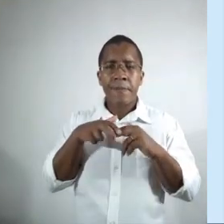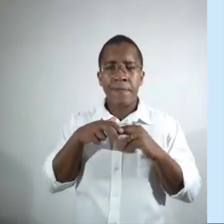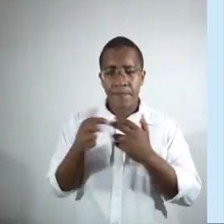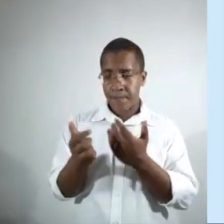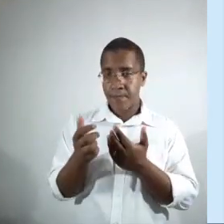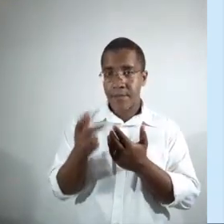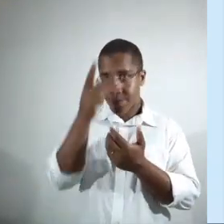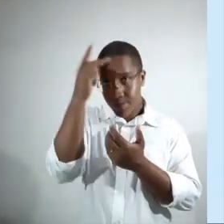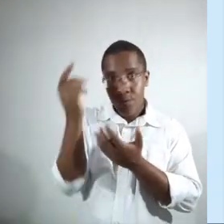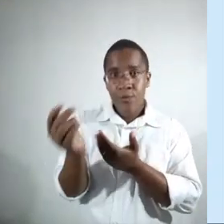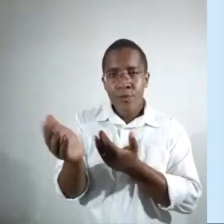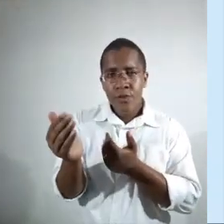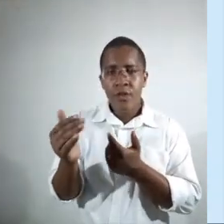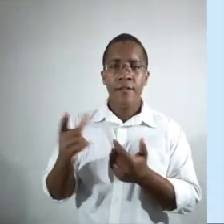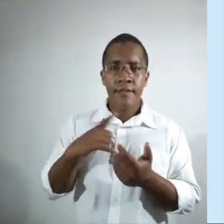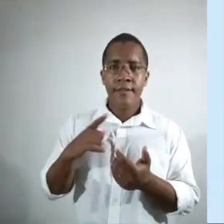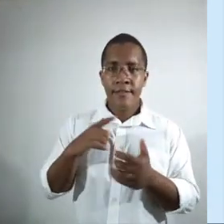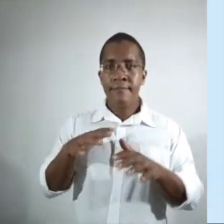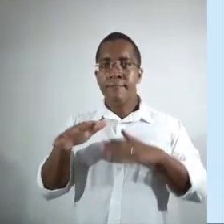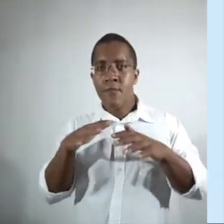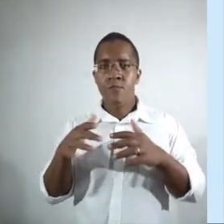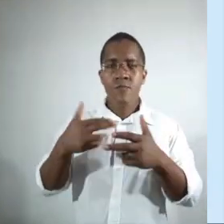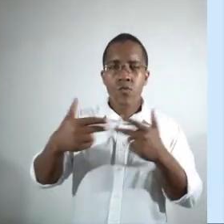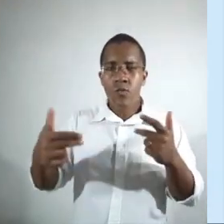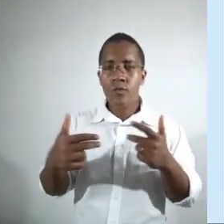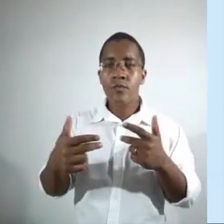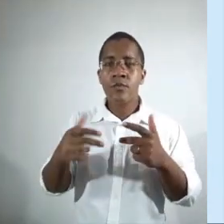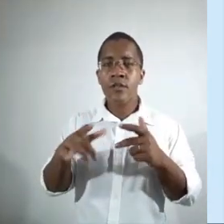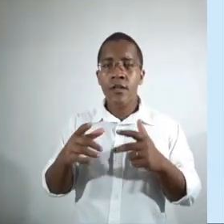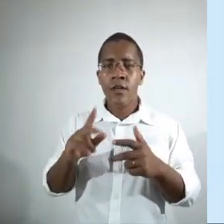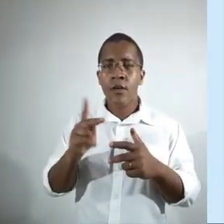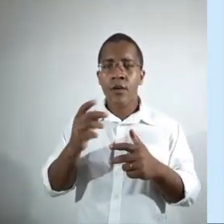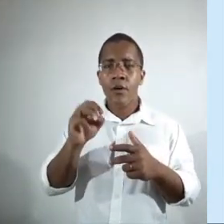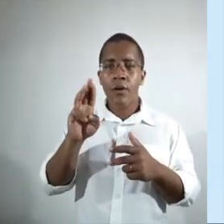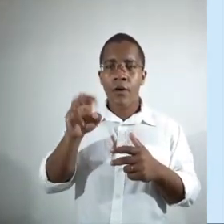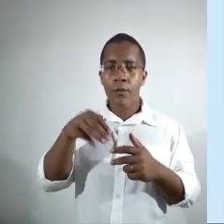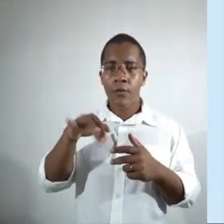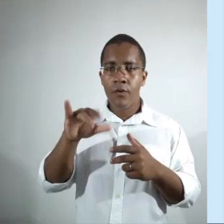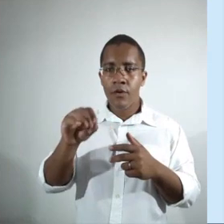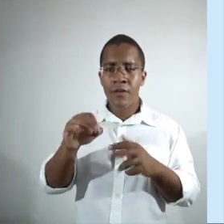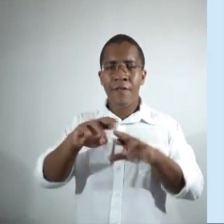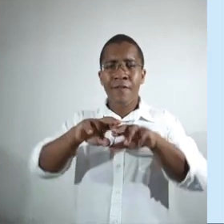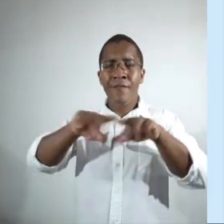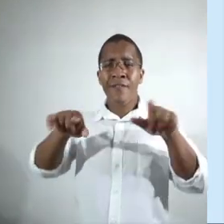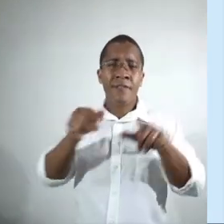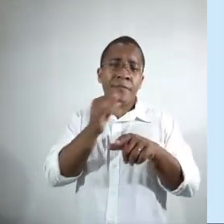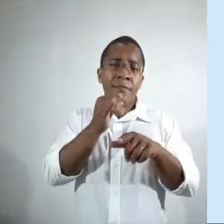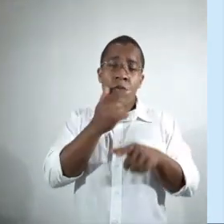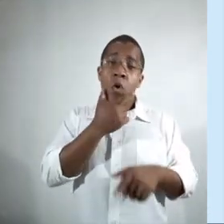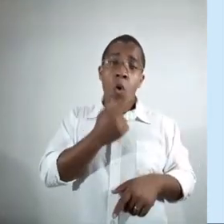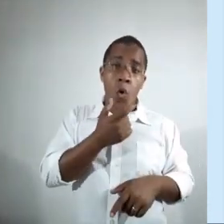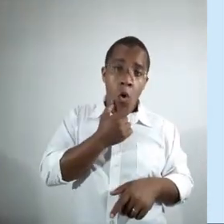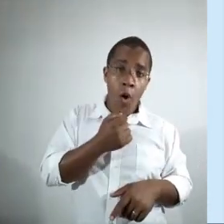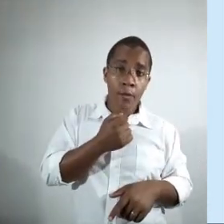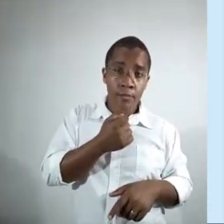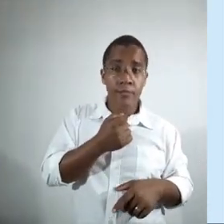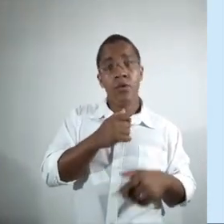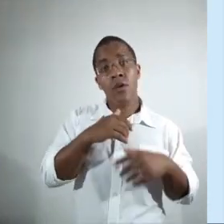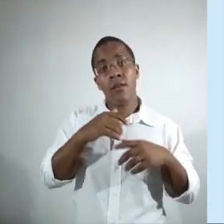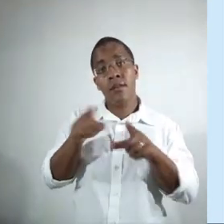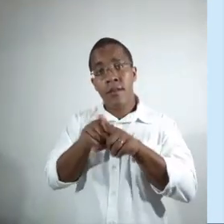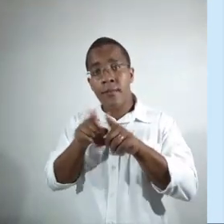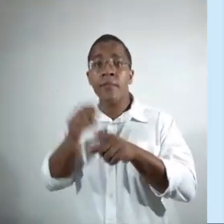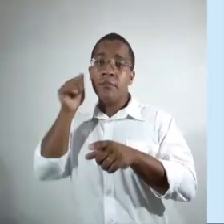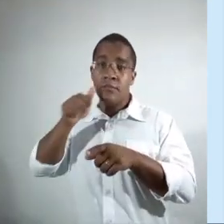nos jovens, que têm a vida ativa e vai desenvolver vários outros hormônios. O hormônio masculino e o